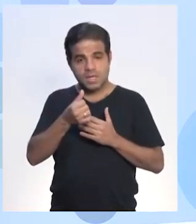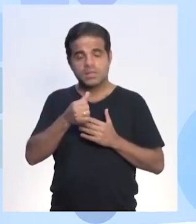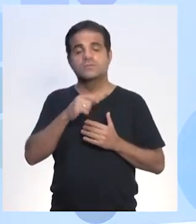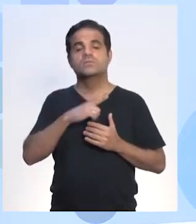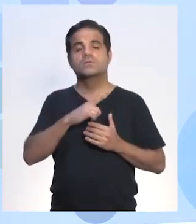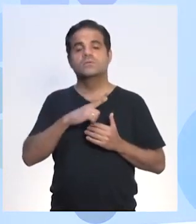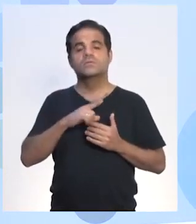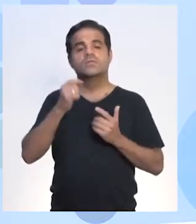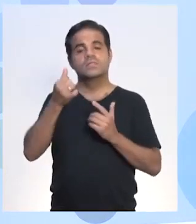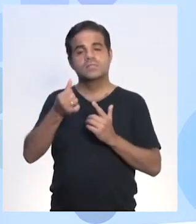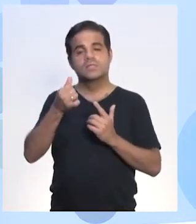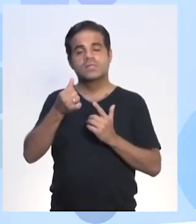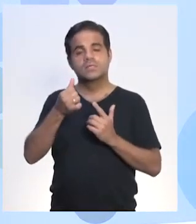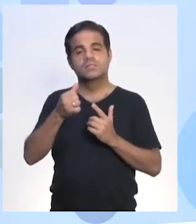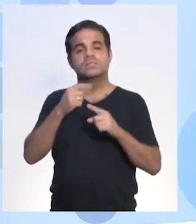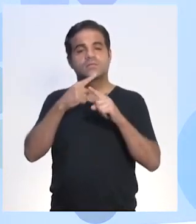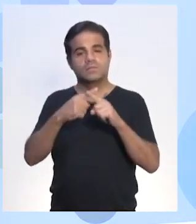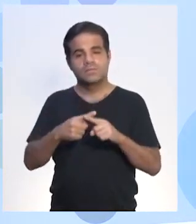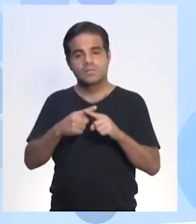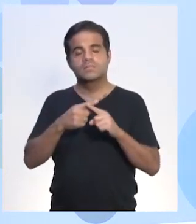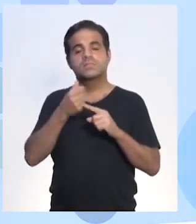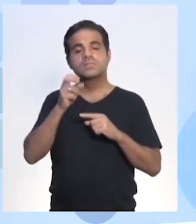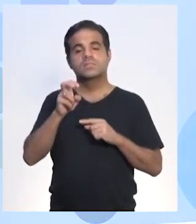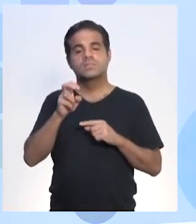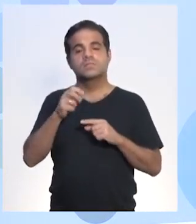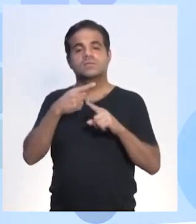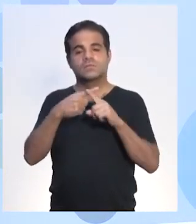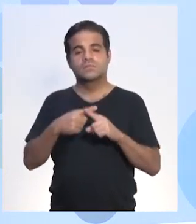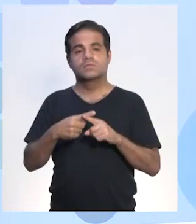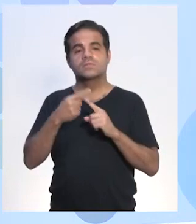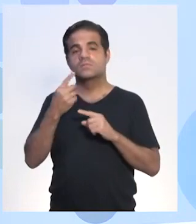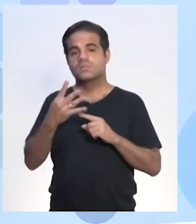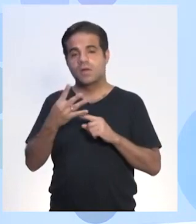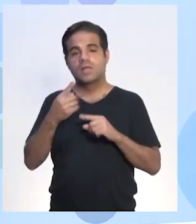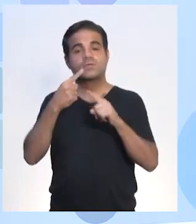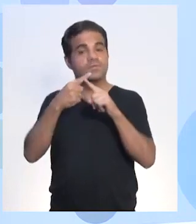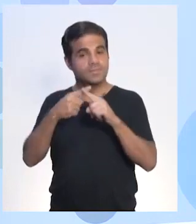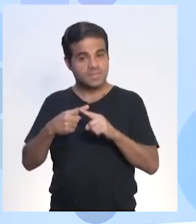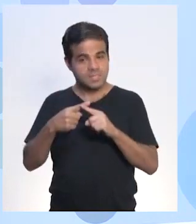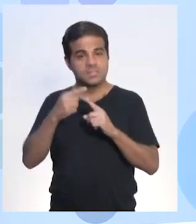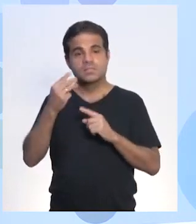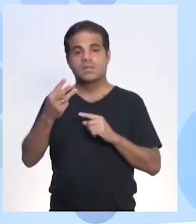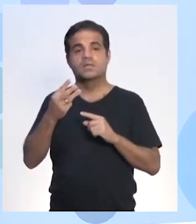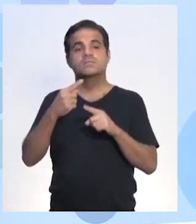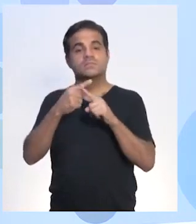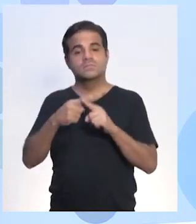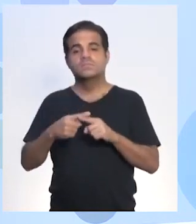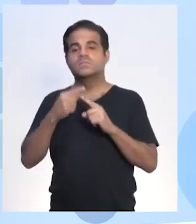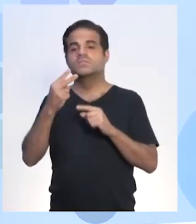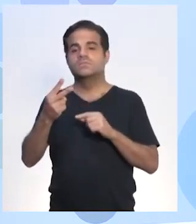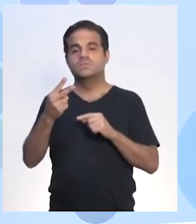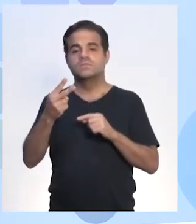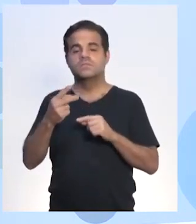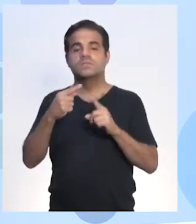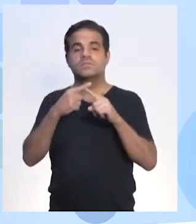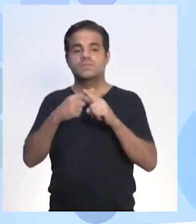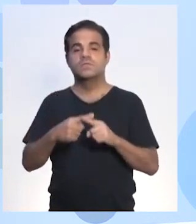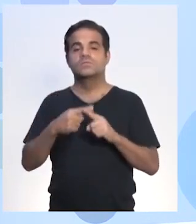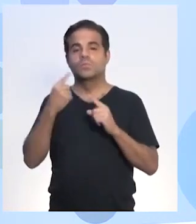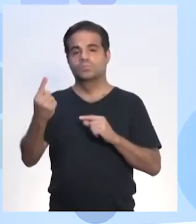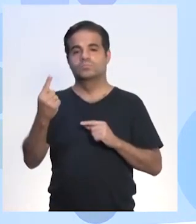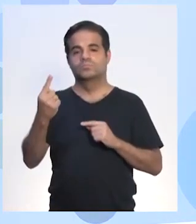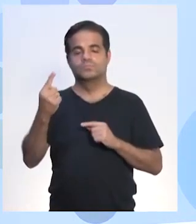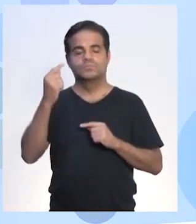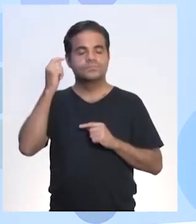ter 6 vezes 5, vezes 4, vezes 3, vezes 2,